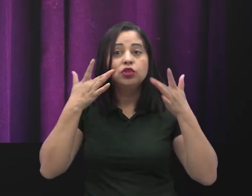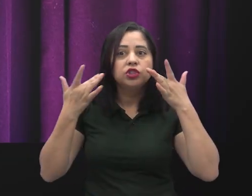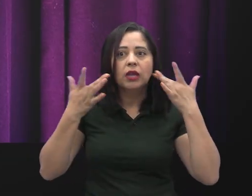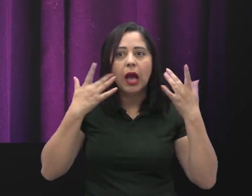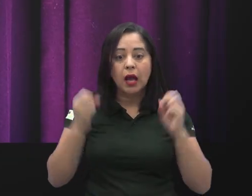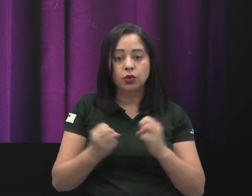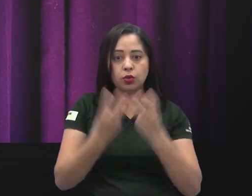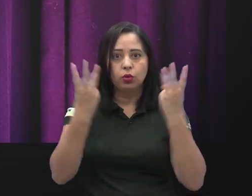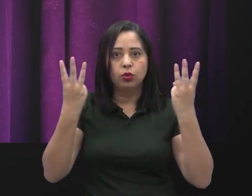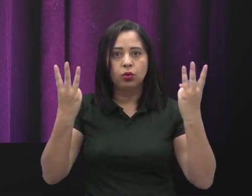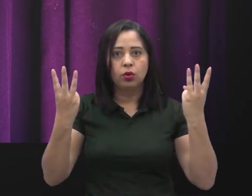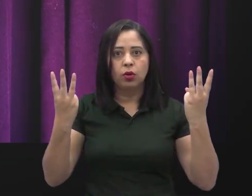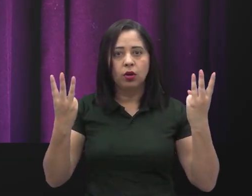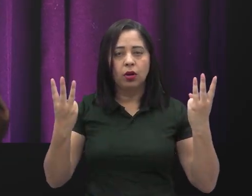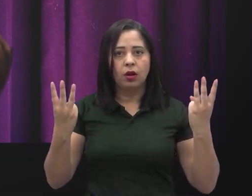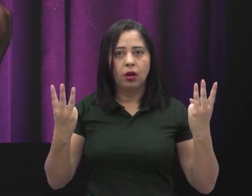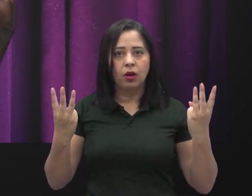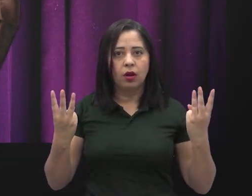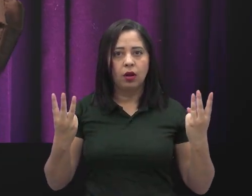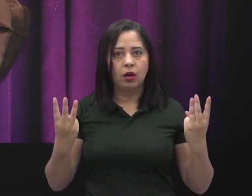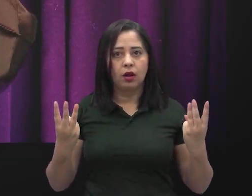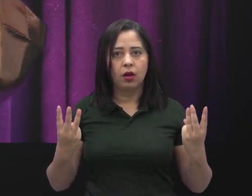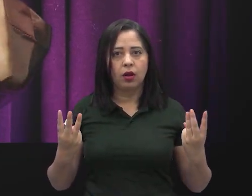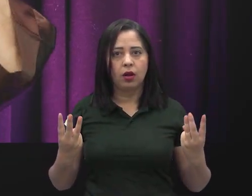Estrear uma peça?